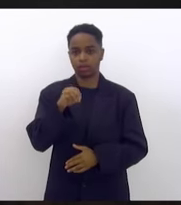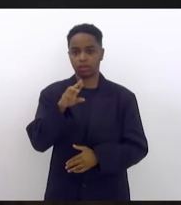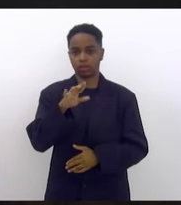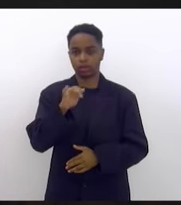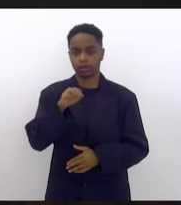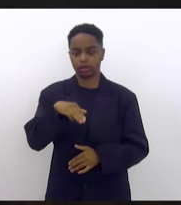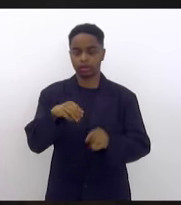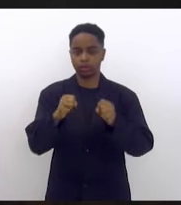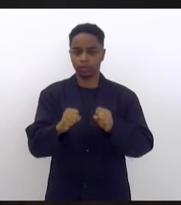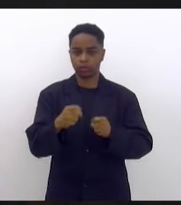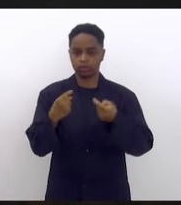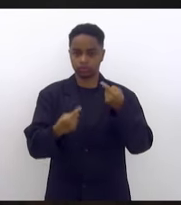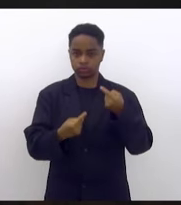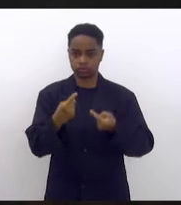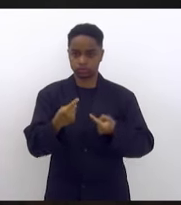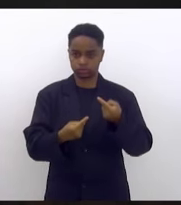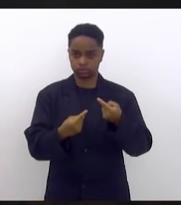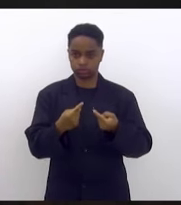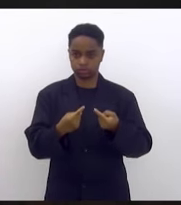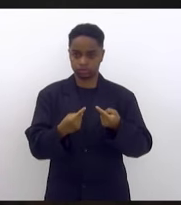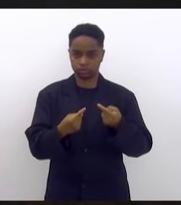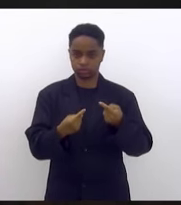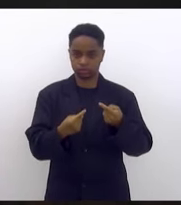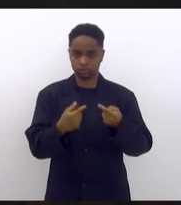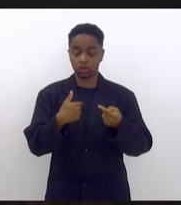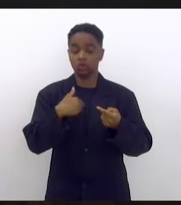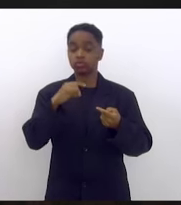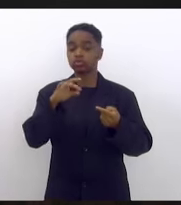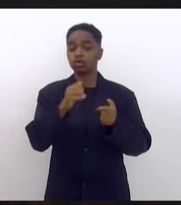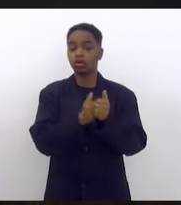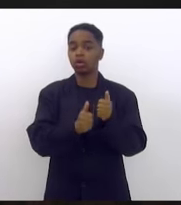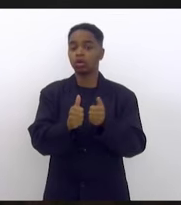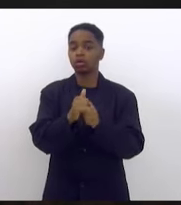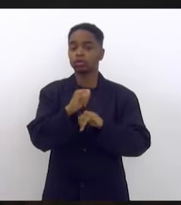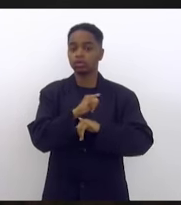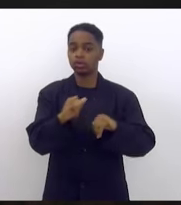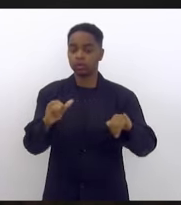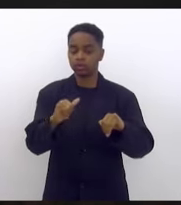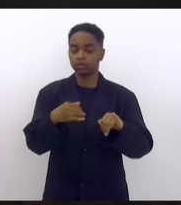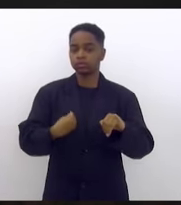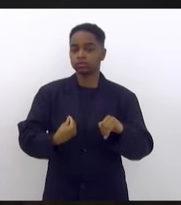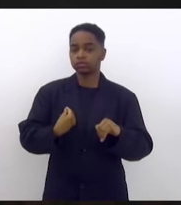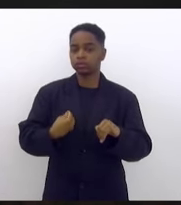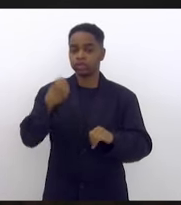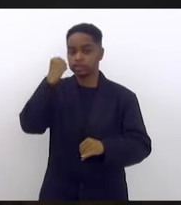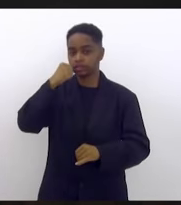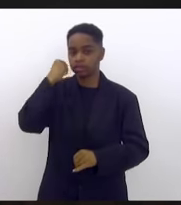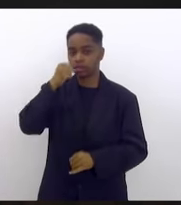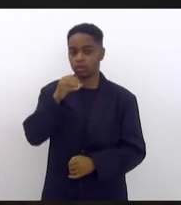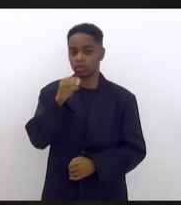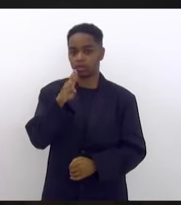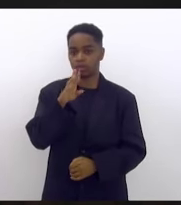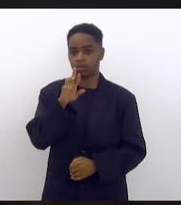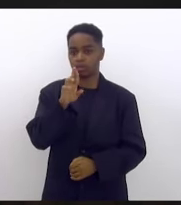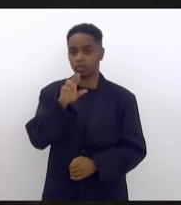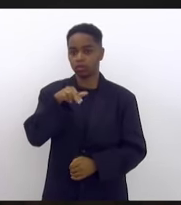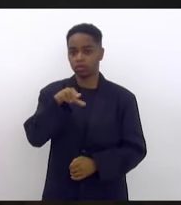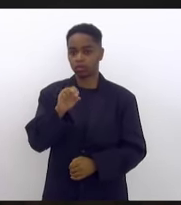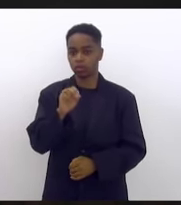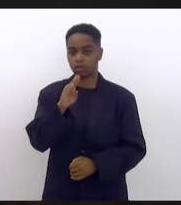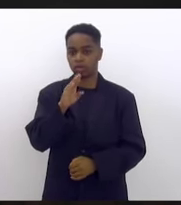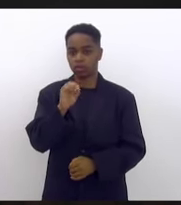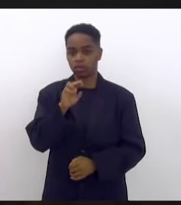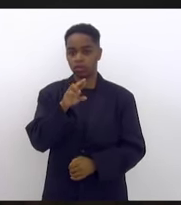Em discussão. Presidente, só uma questão de ordem. Anunciar a presença do nosso senador Bruno Bonetti aqui na